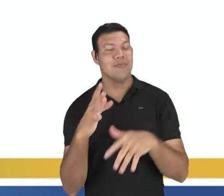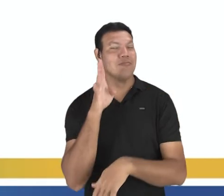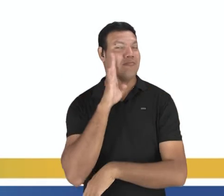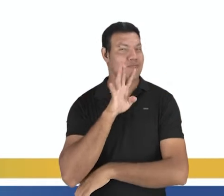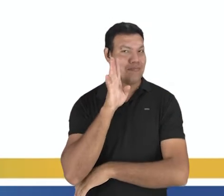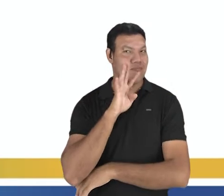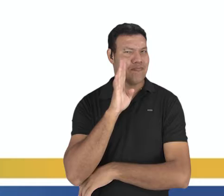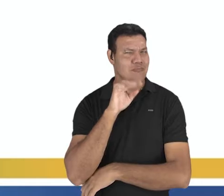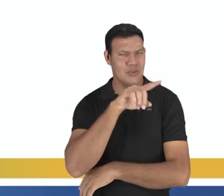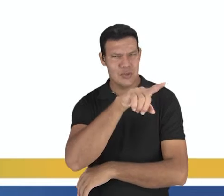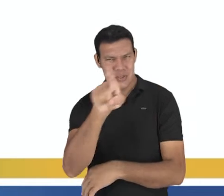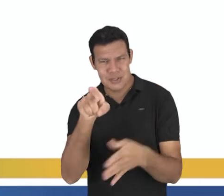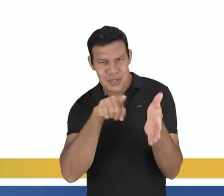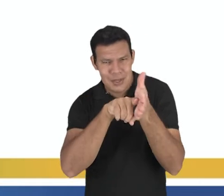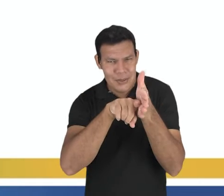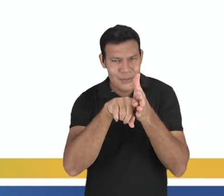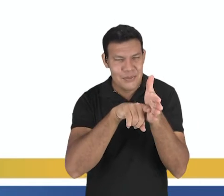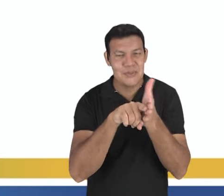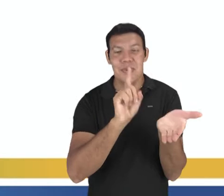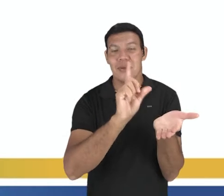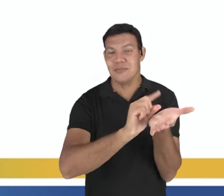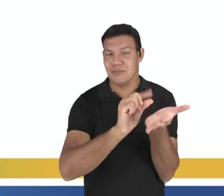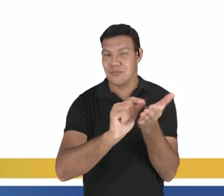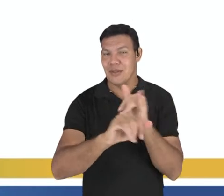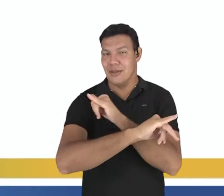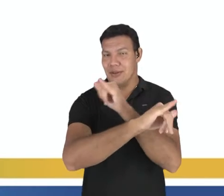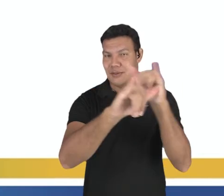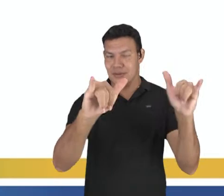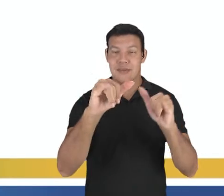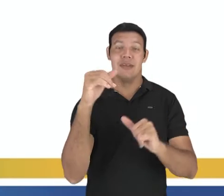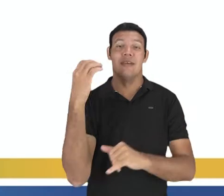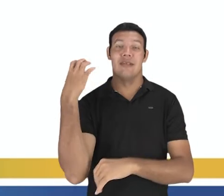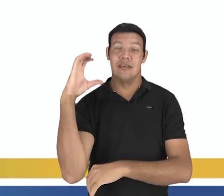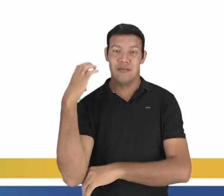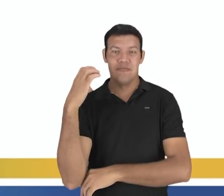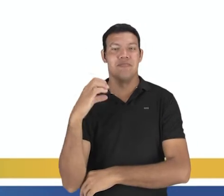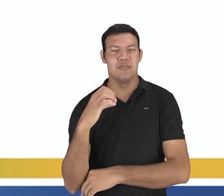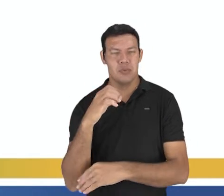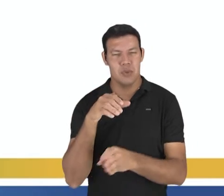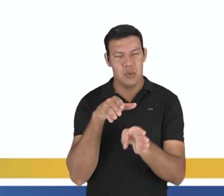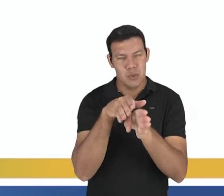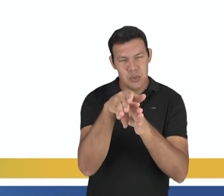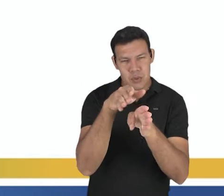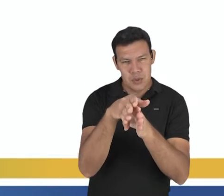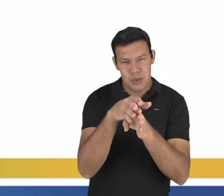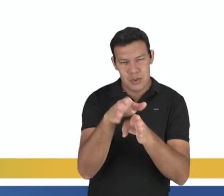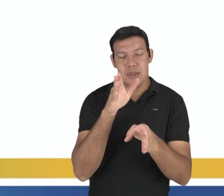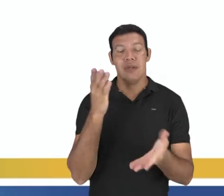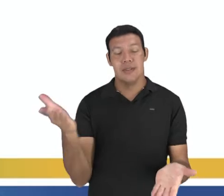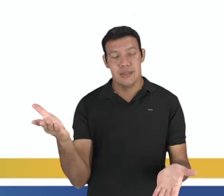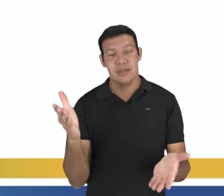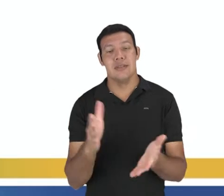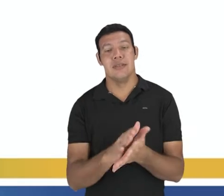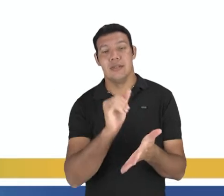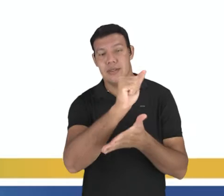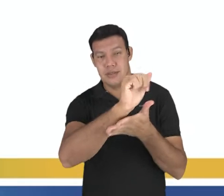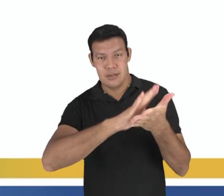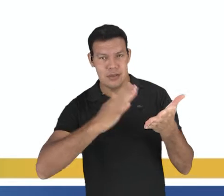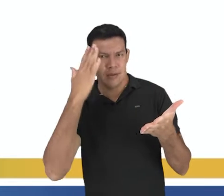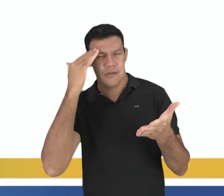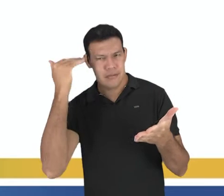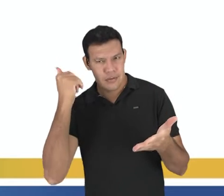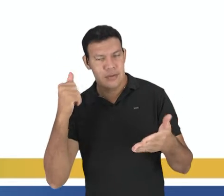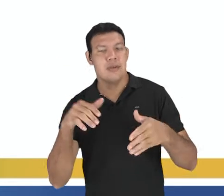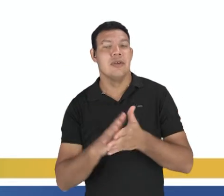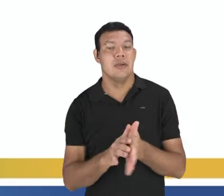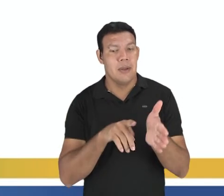está pesquisando a respeito sobre artigos de divulgações científicas. Então é um rumo, ele te dá um rumo para autores, pesquisadores que